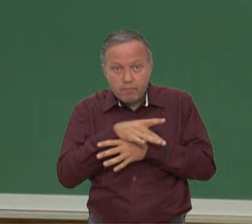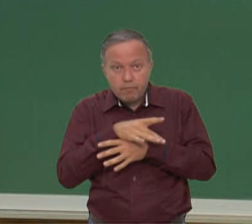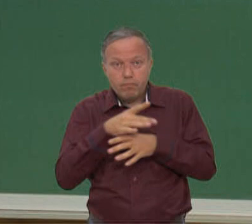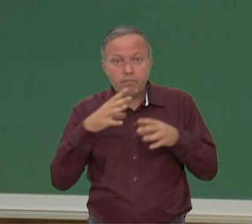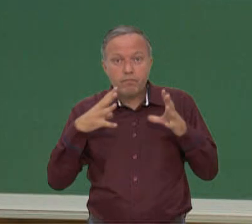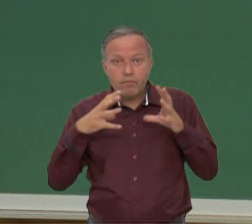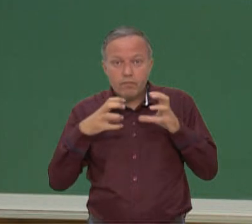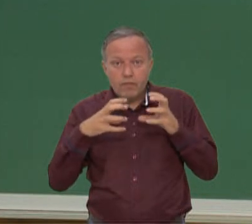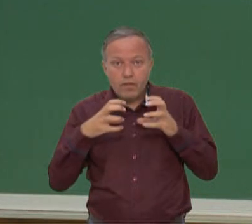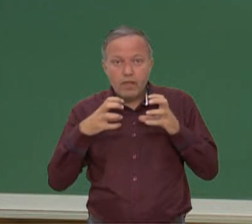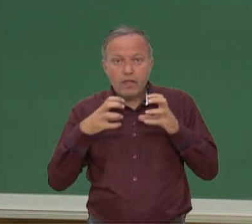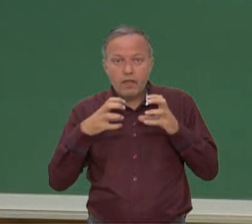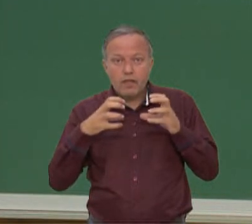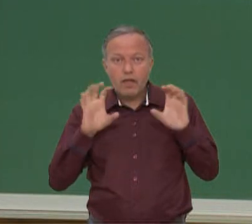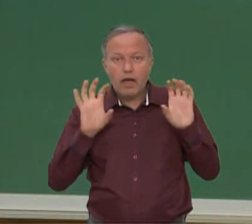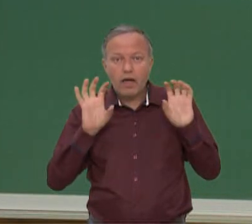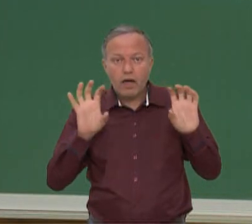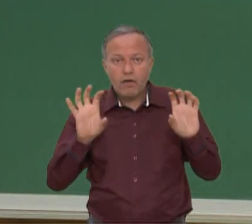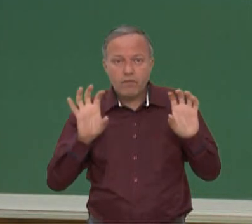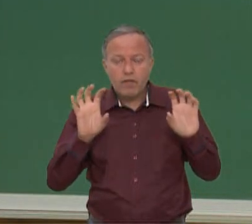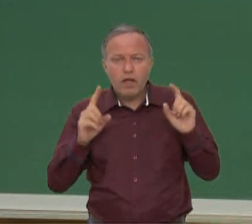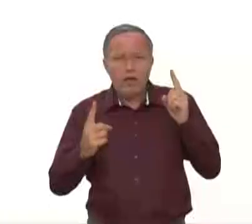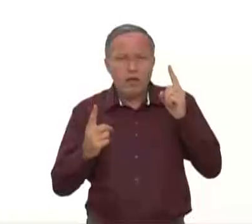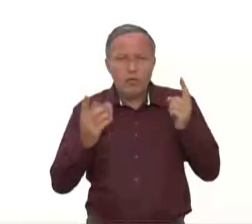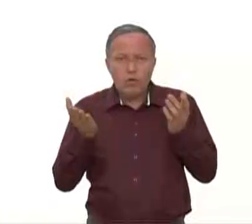seria esse eixo? Você tem um tempo para